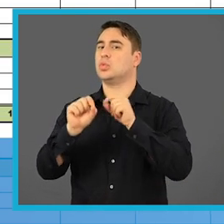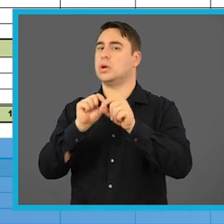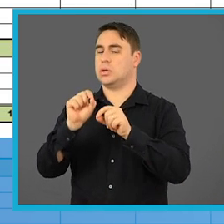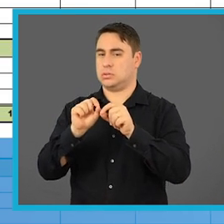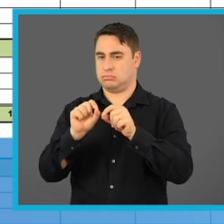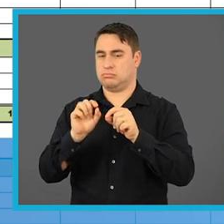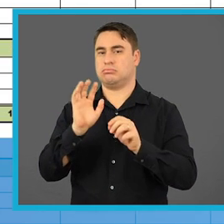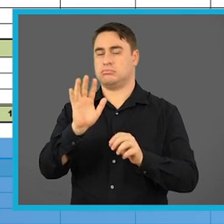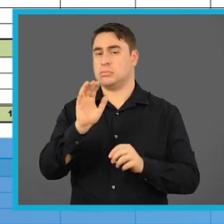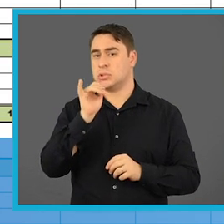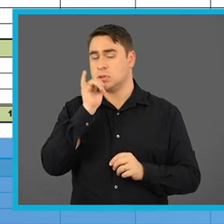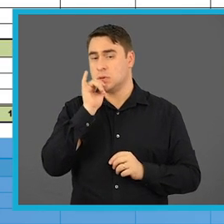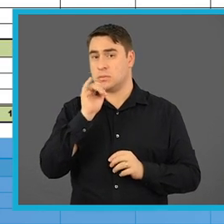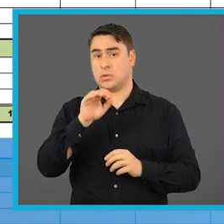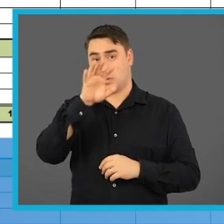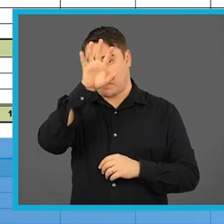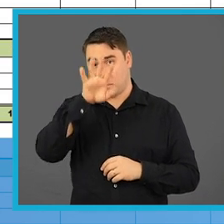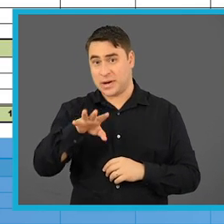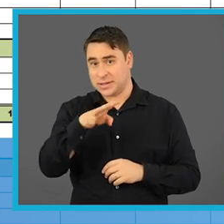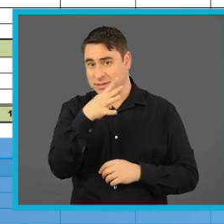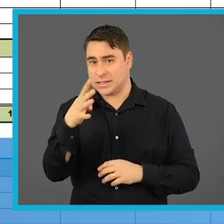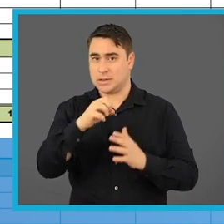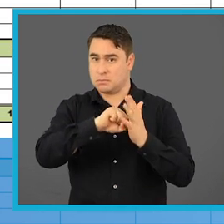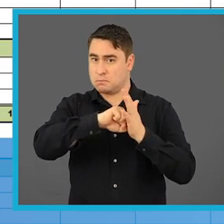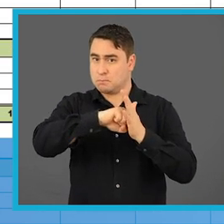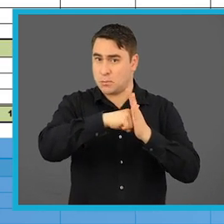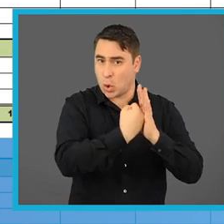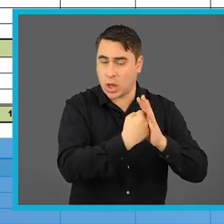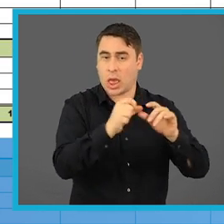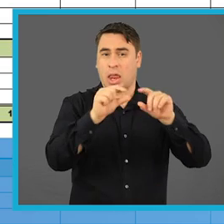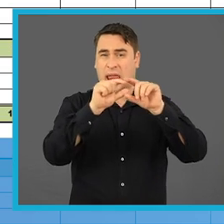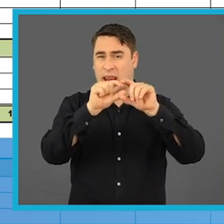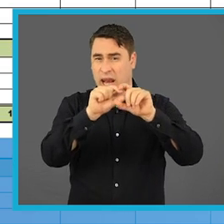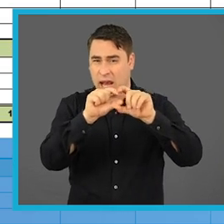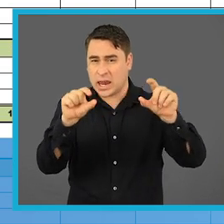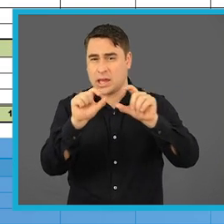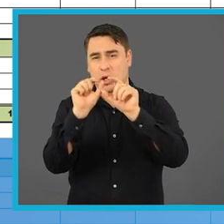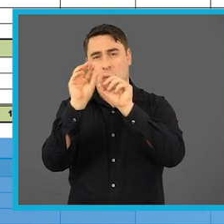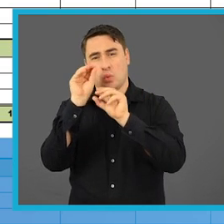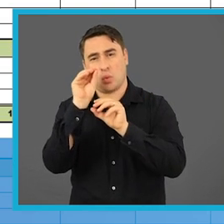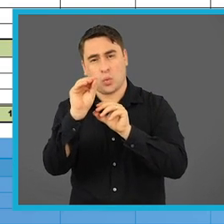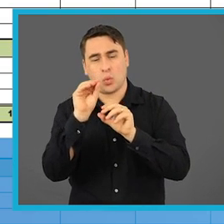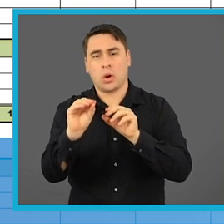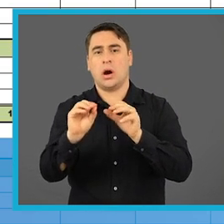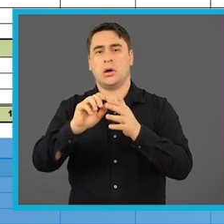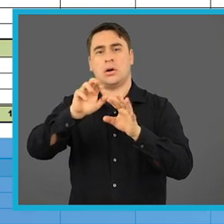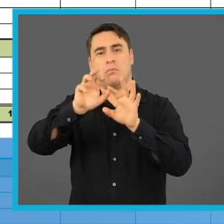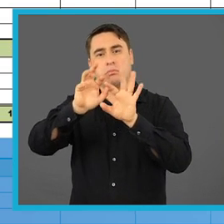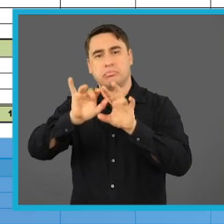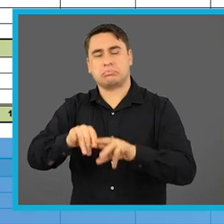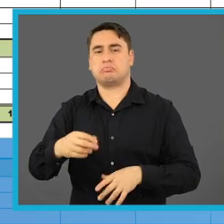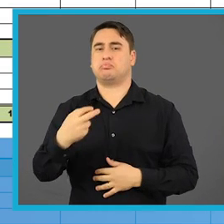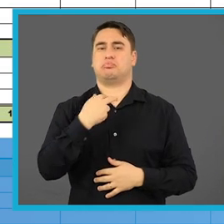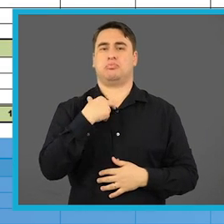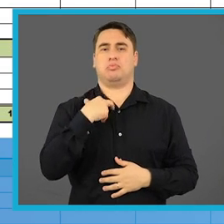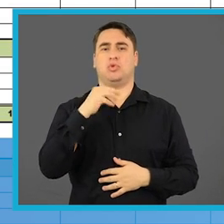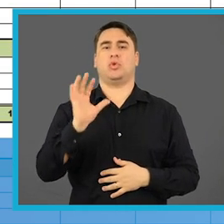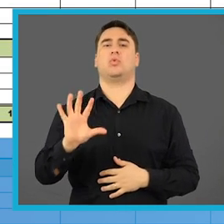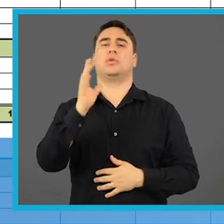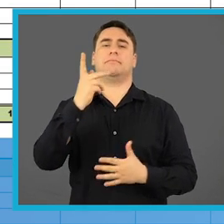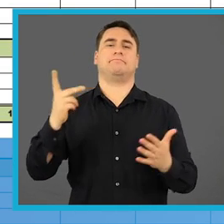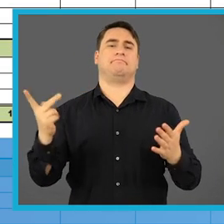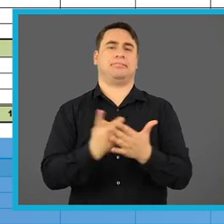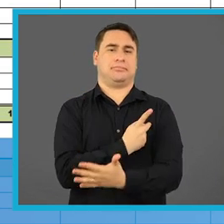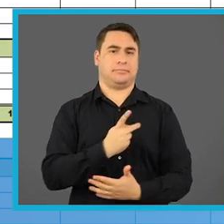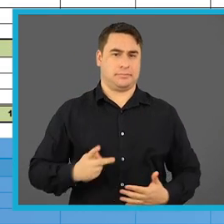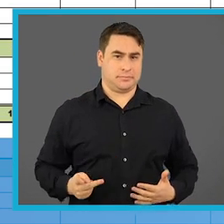feitas. Toda planilha ela é bloqueada em linhas, em locais que você não pode digitar, que causariam